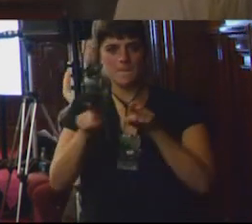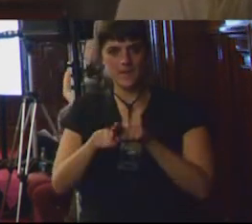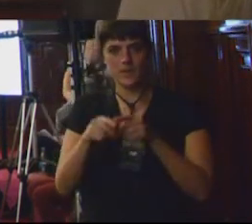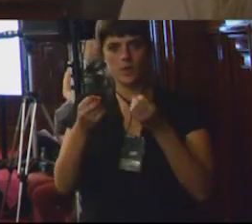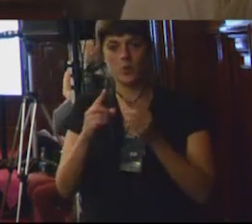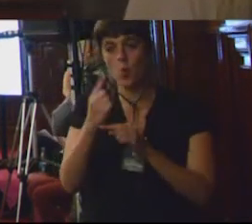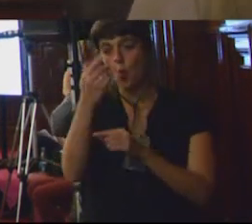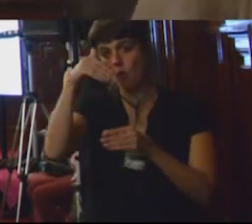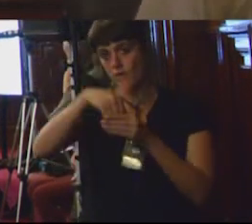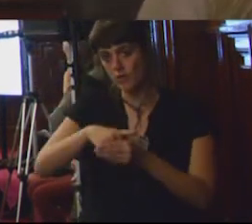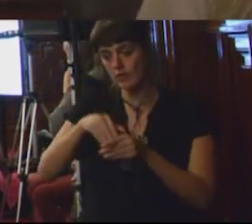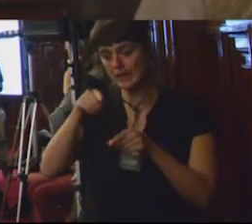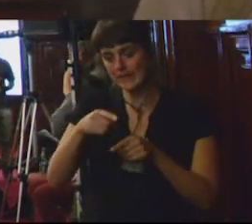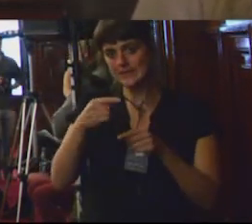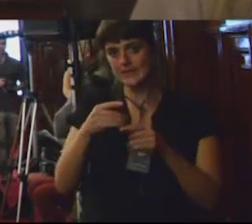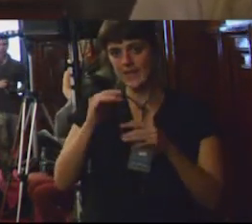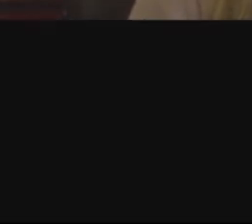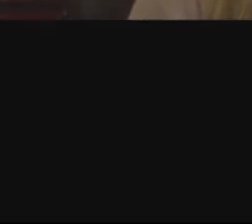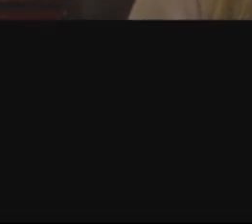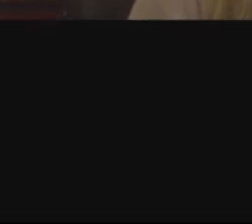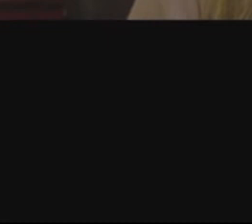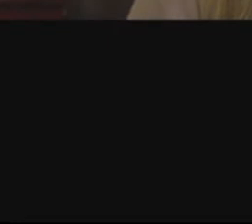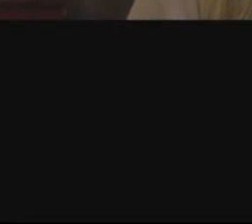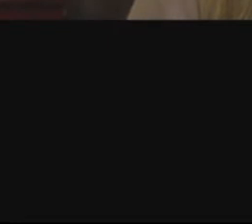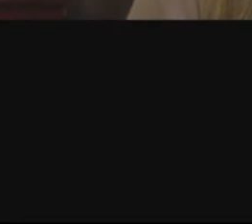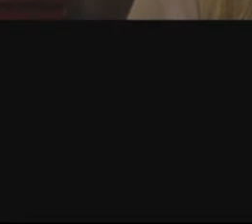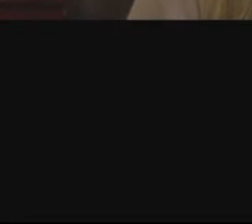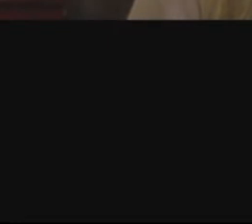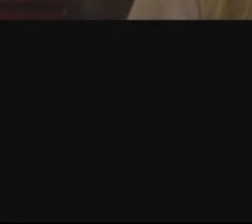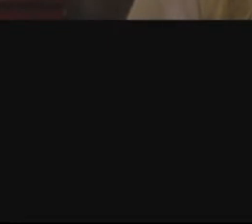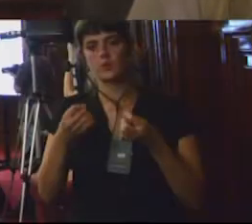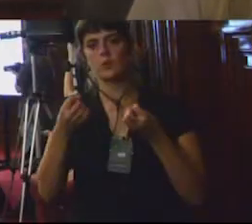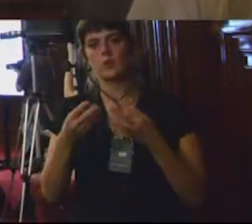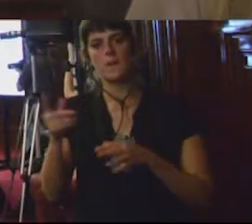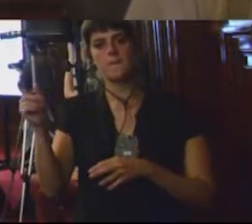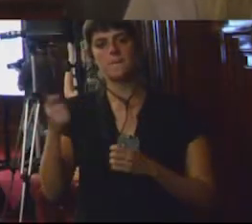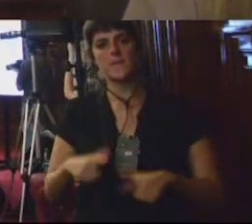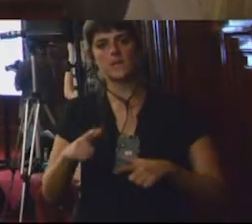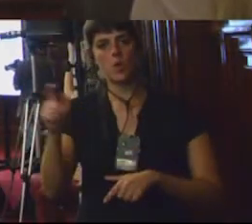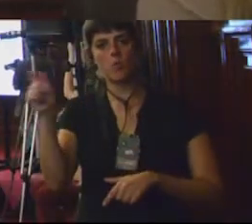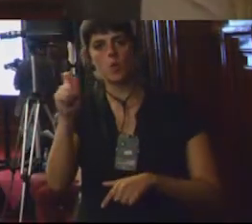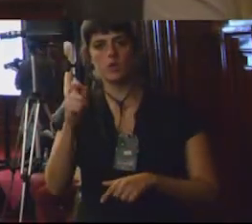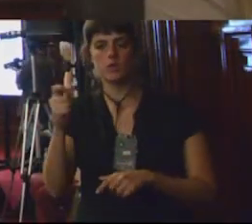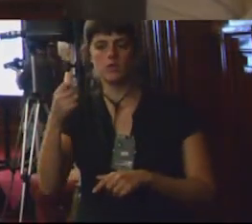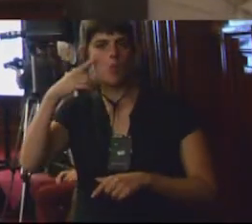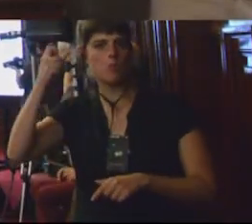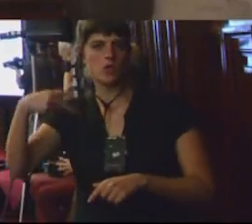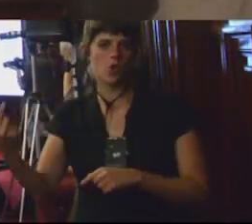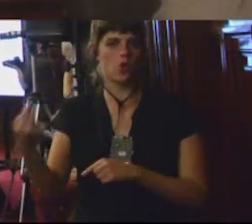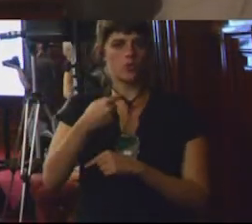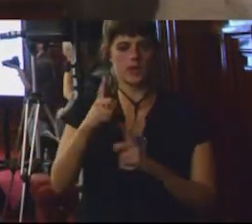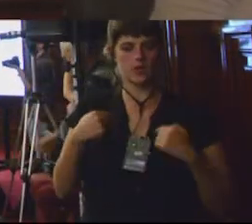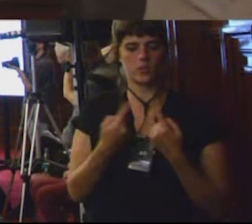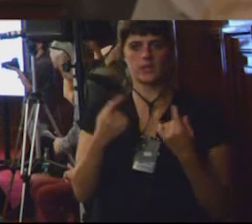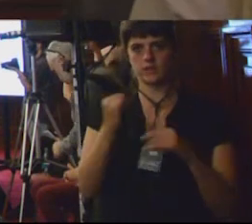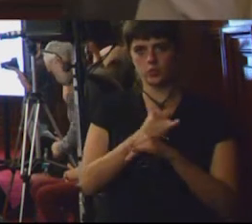disciplinar pelo fato do Ministério Público se pronunciar sobre um tema caro à nossa instituição. E sobre a